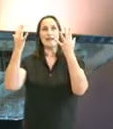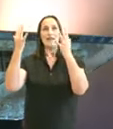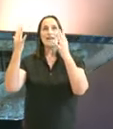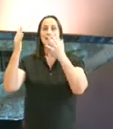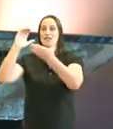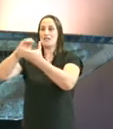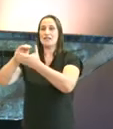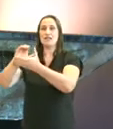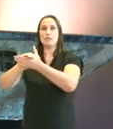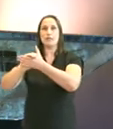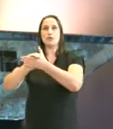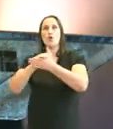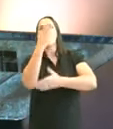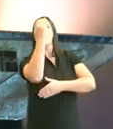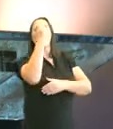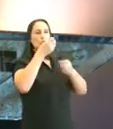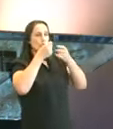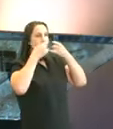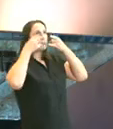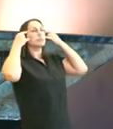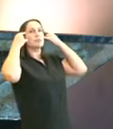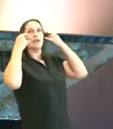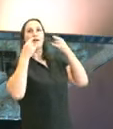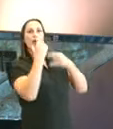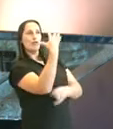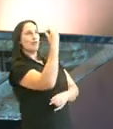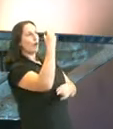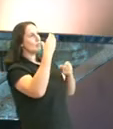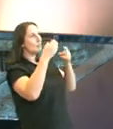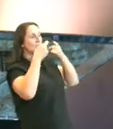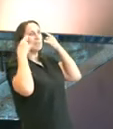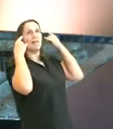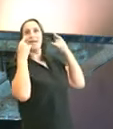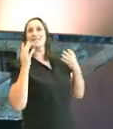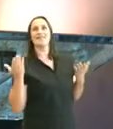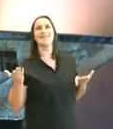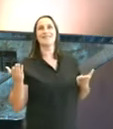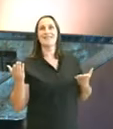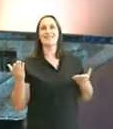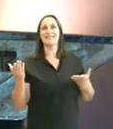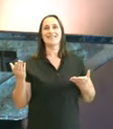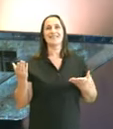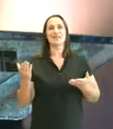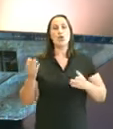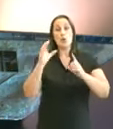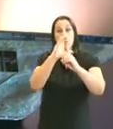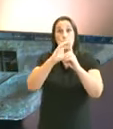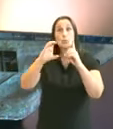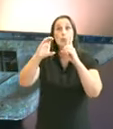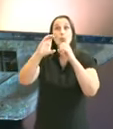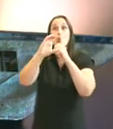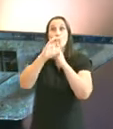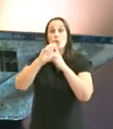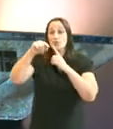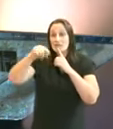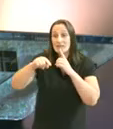máscara? Não é verdade isso? Quem se imaginou estar num culto de